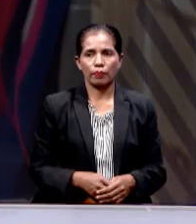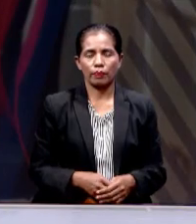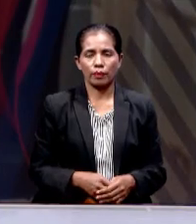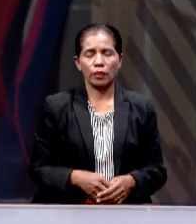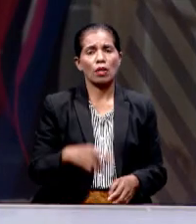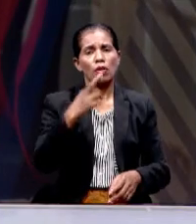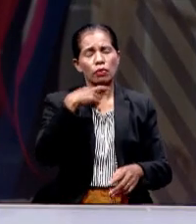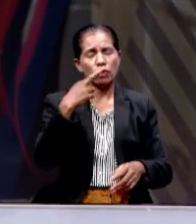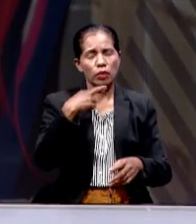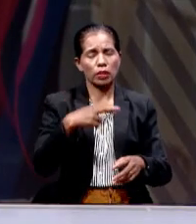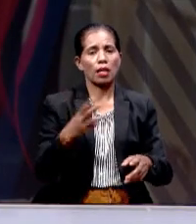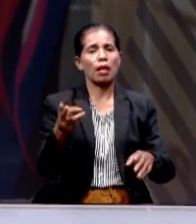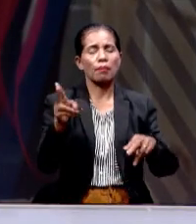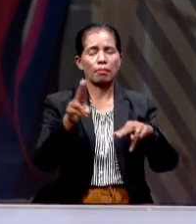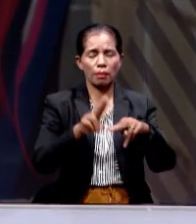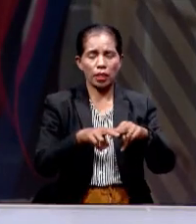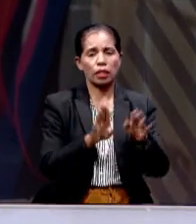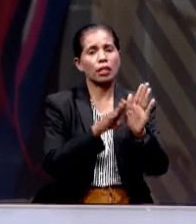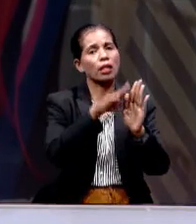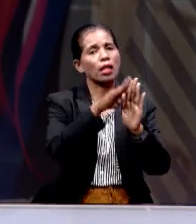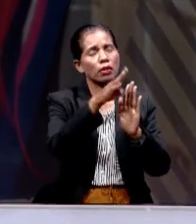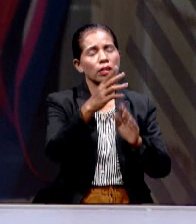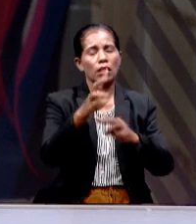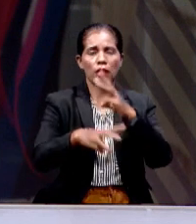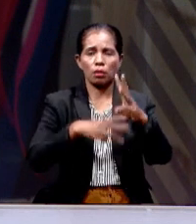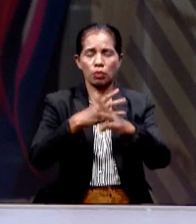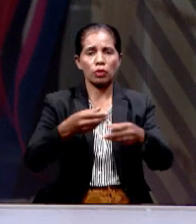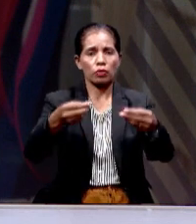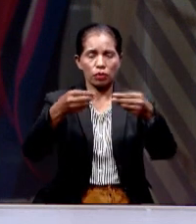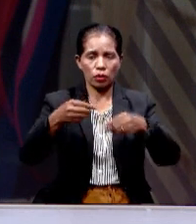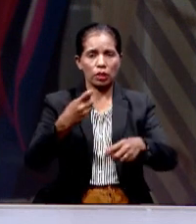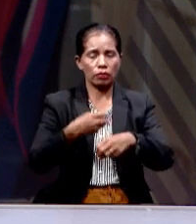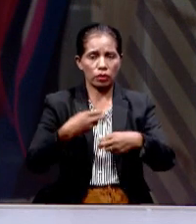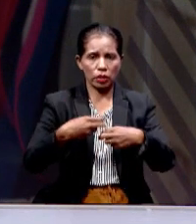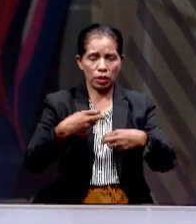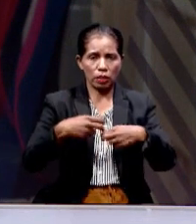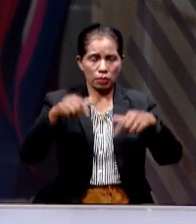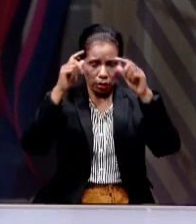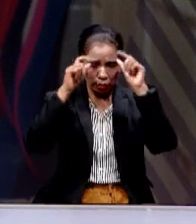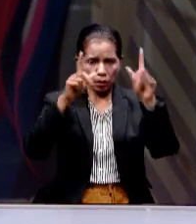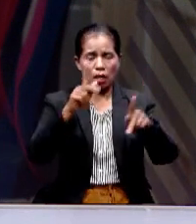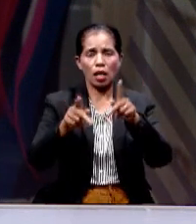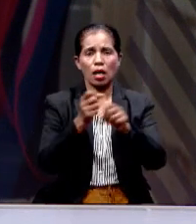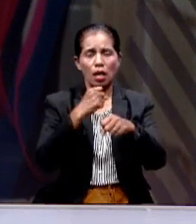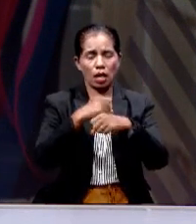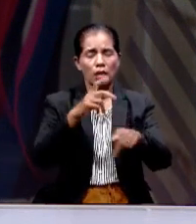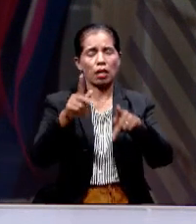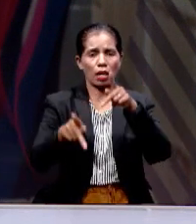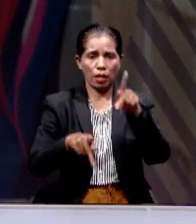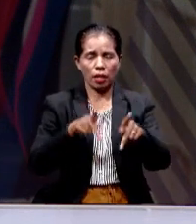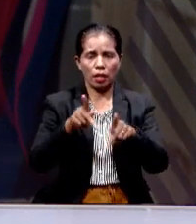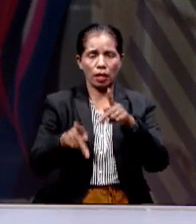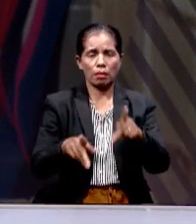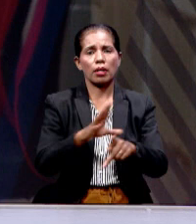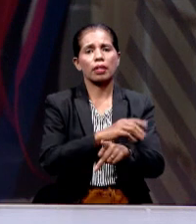preço fosse aumento e a mundo, não foi impacto mais mais Timor-Leste, situação ainda nem halo comunidade nebe economicamente